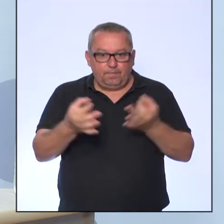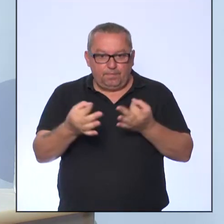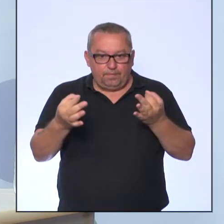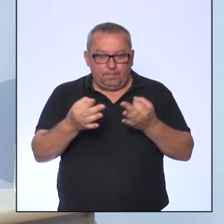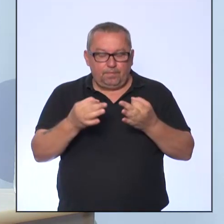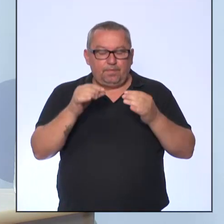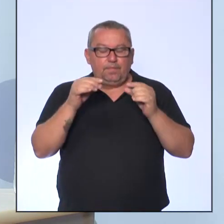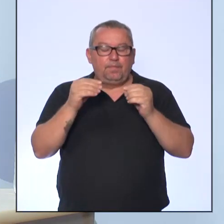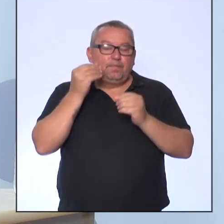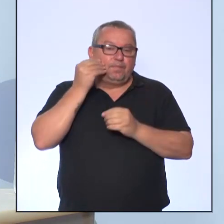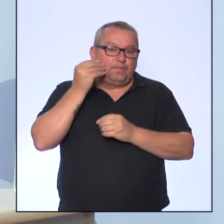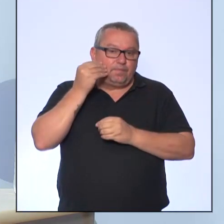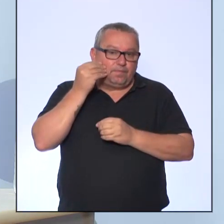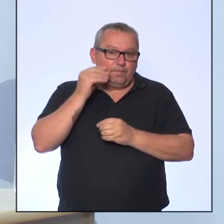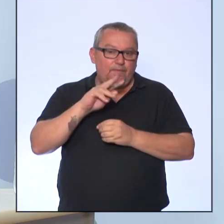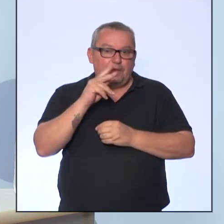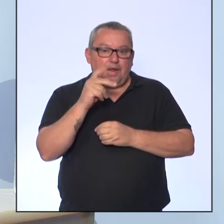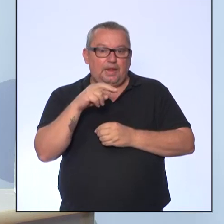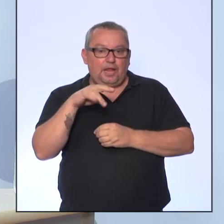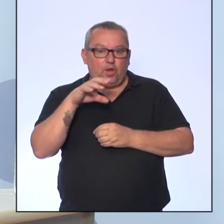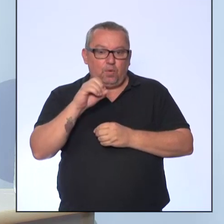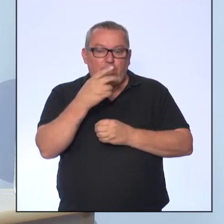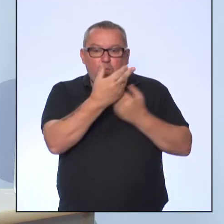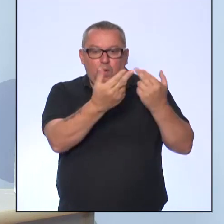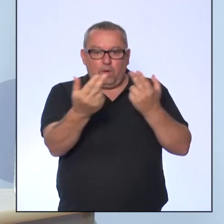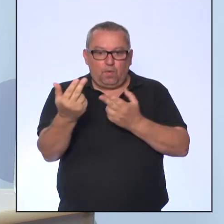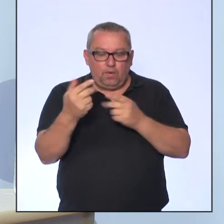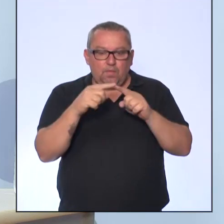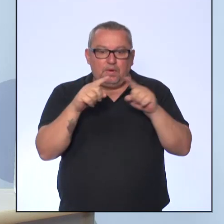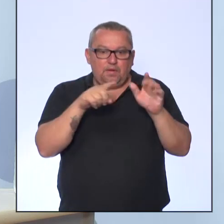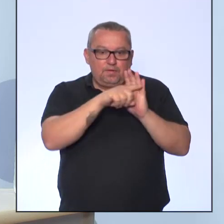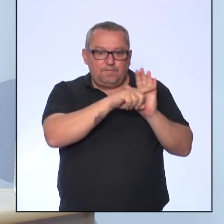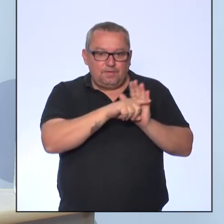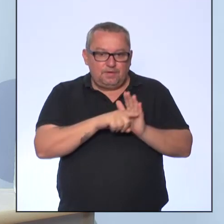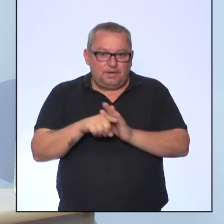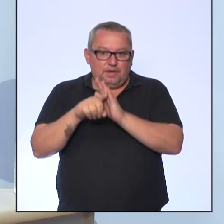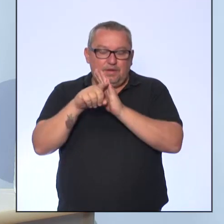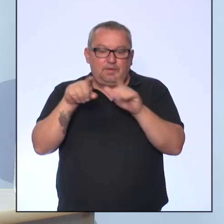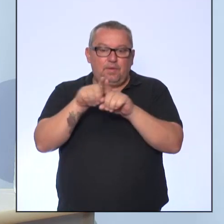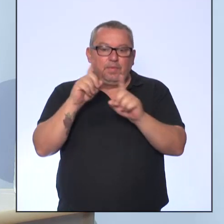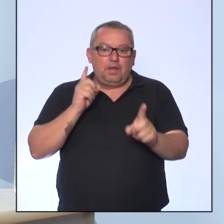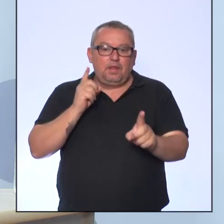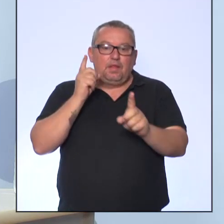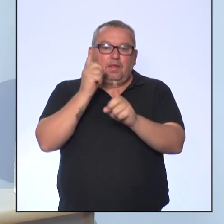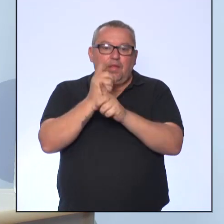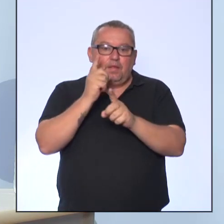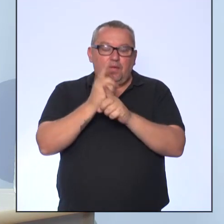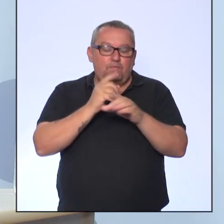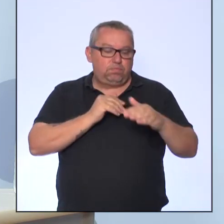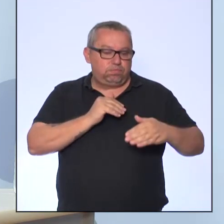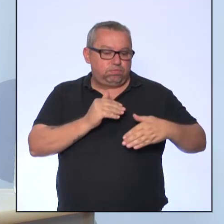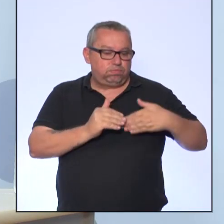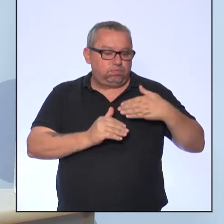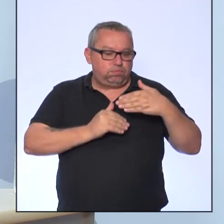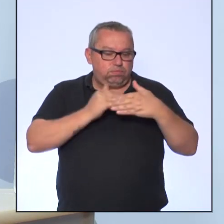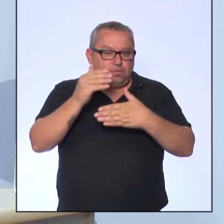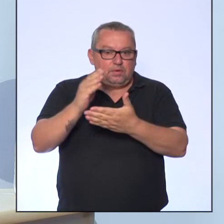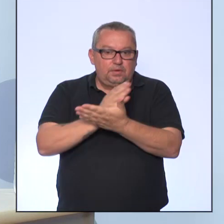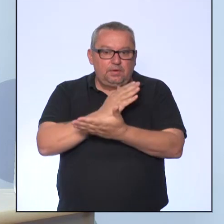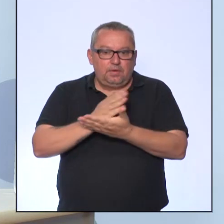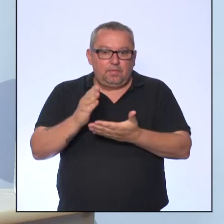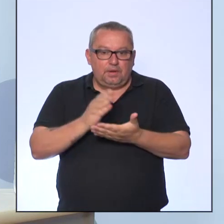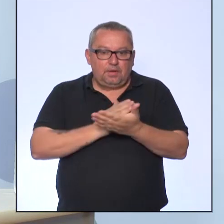diferentes sistemas heterogêneos a partir da investigação e identificação de processos de separação